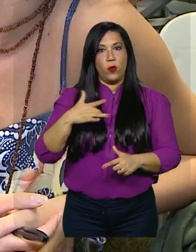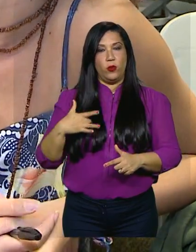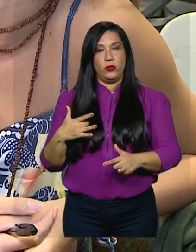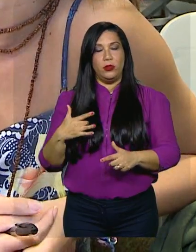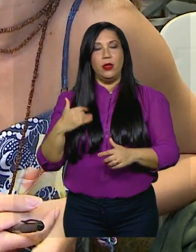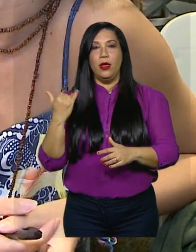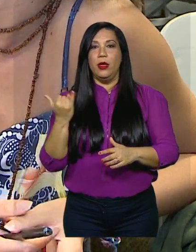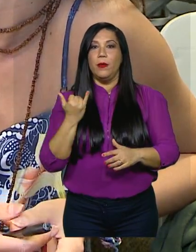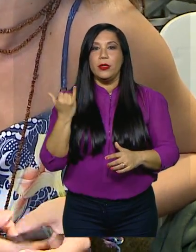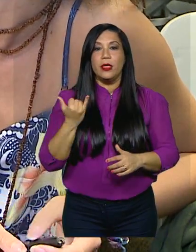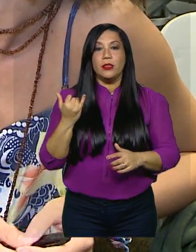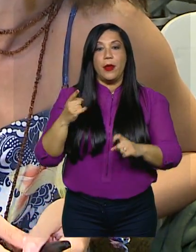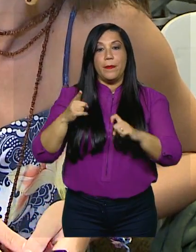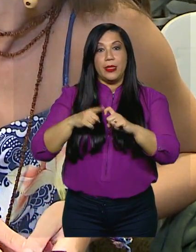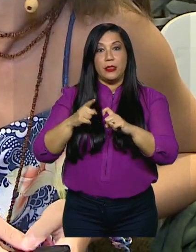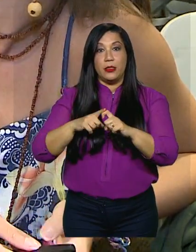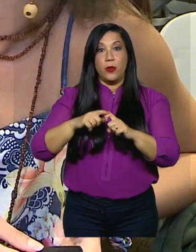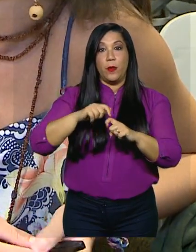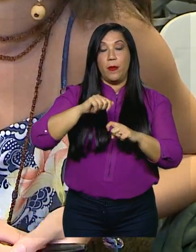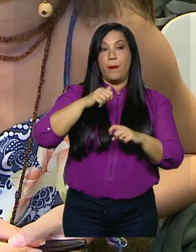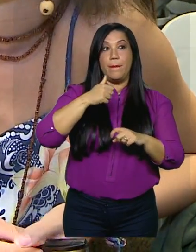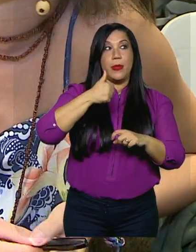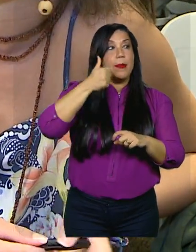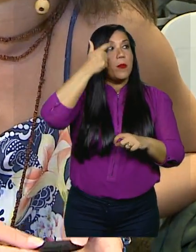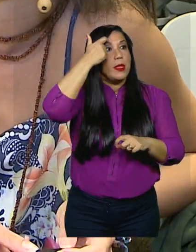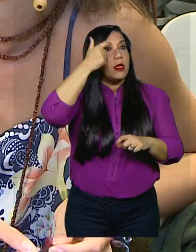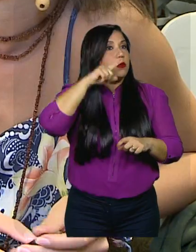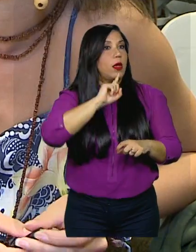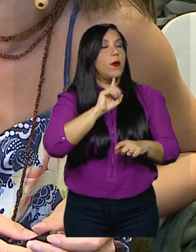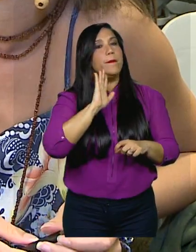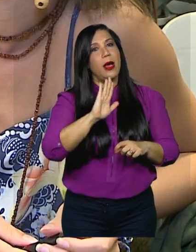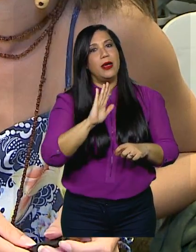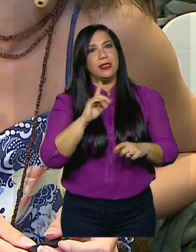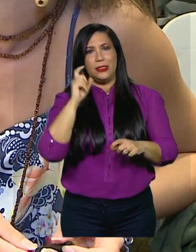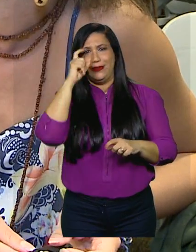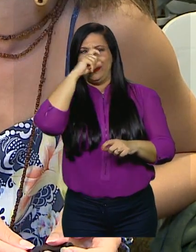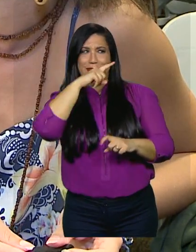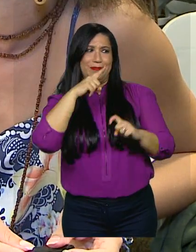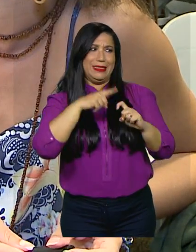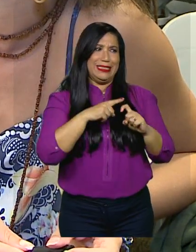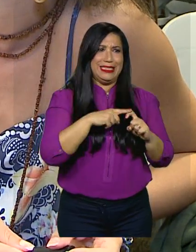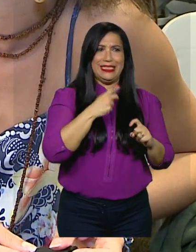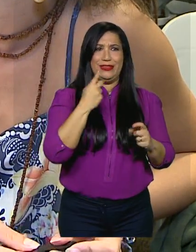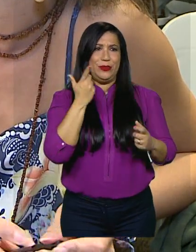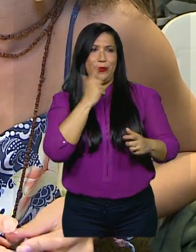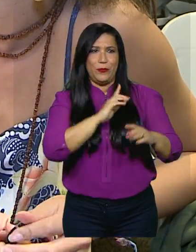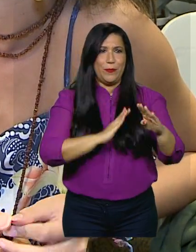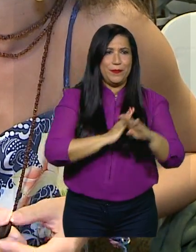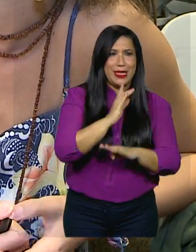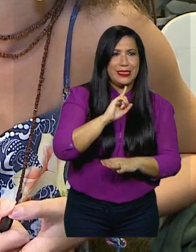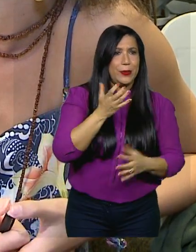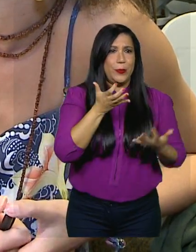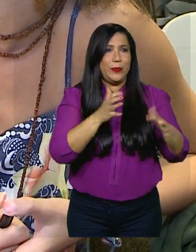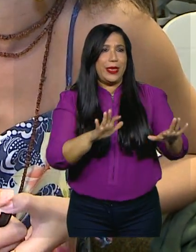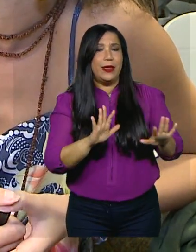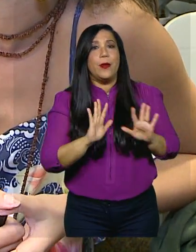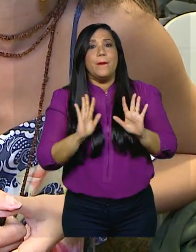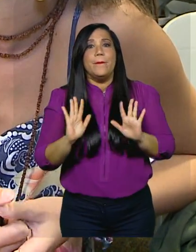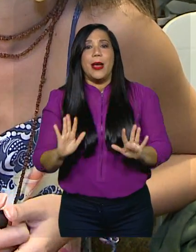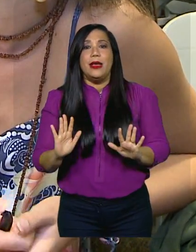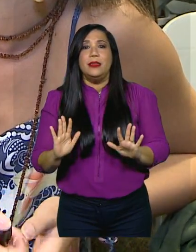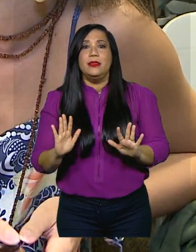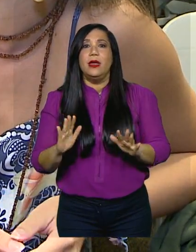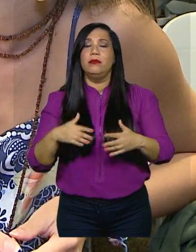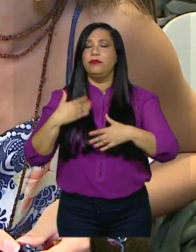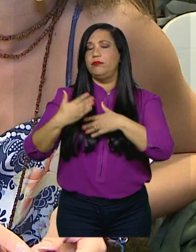mim, medicina não foi o primeiro momento que eu pensei, porque eu falei, cara, é muito difícil, não vou passar, não quero isso.